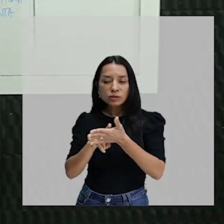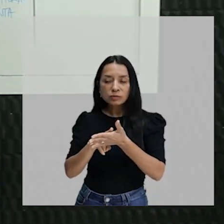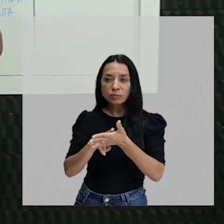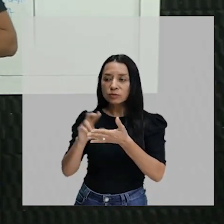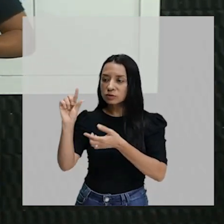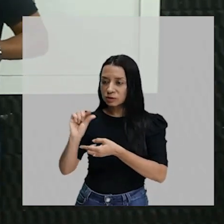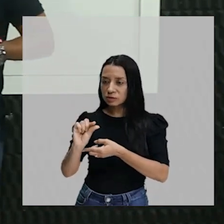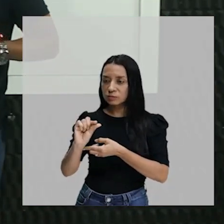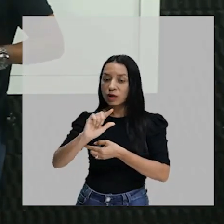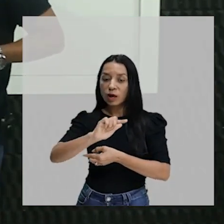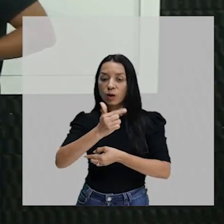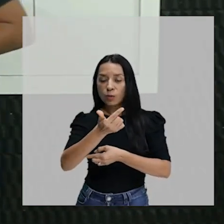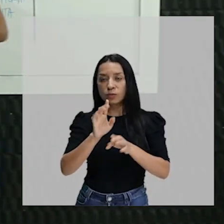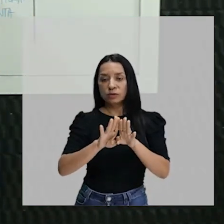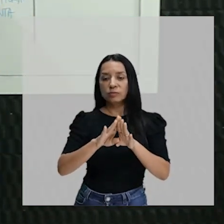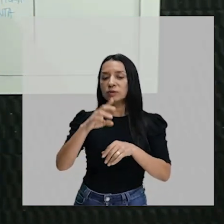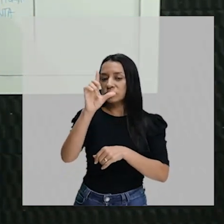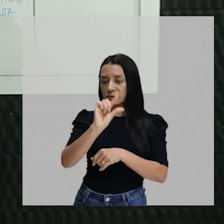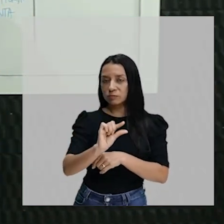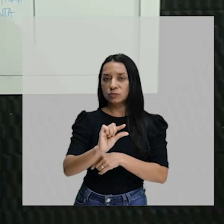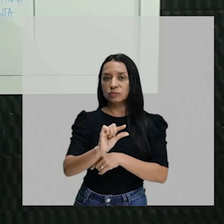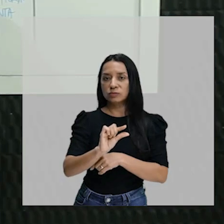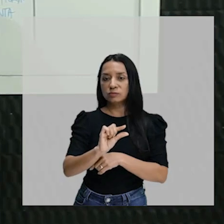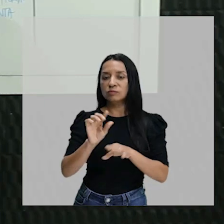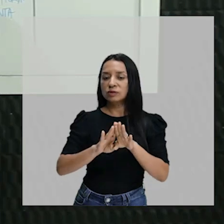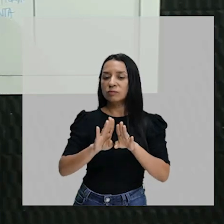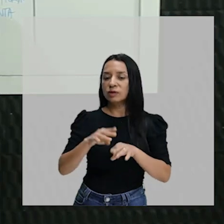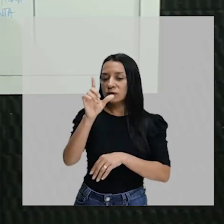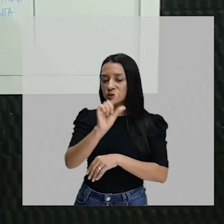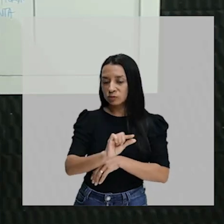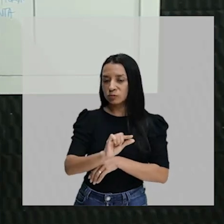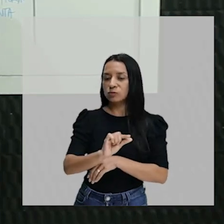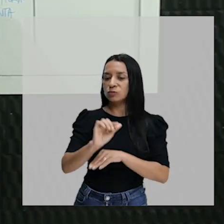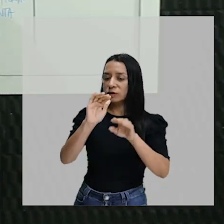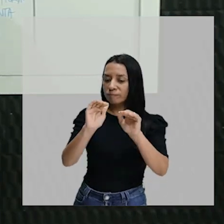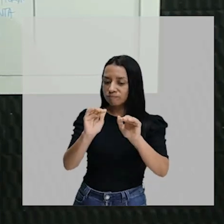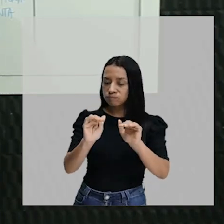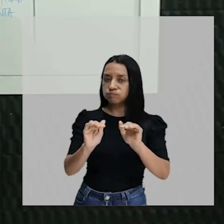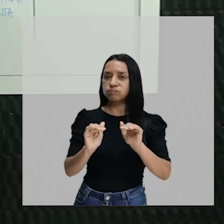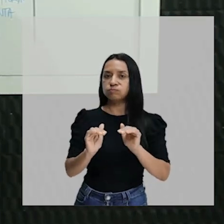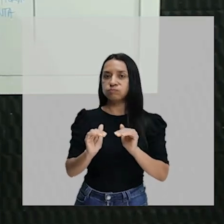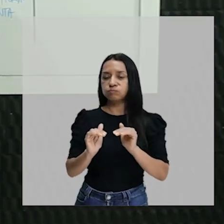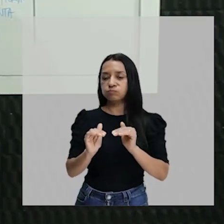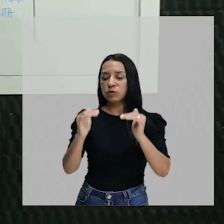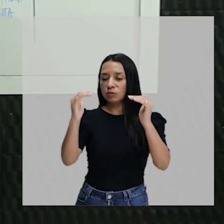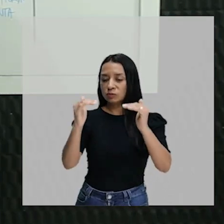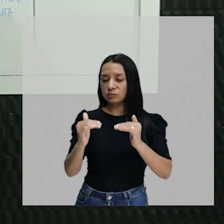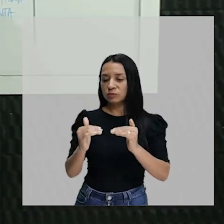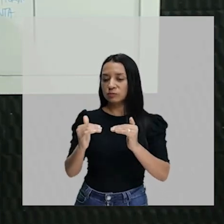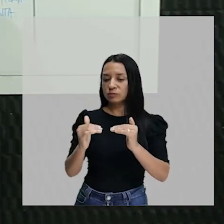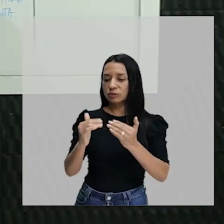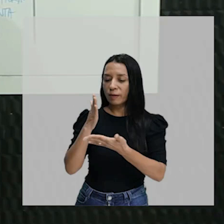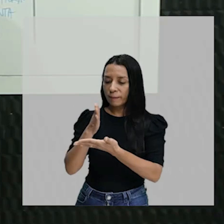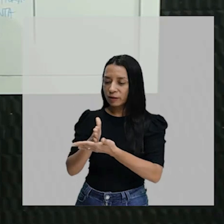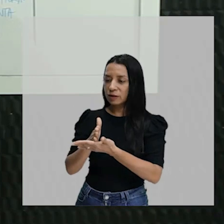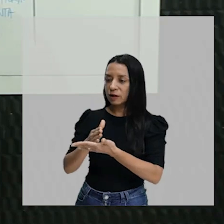outra também se reduz ou seja a outra também diminui na mesma medida ou seja diminui a metade